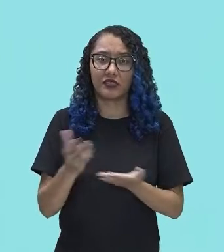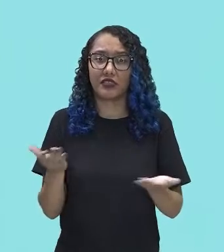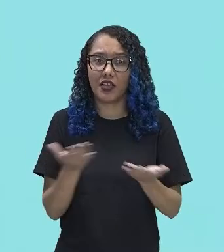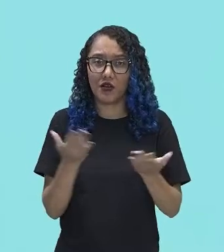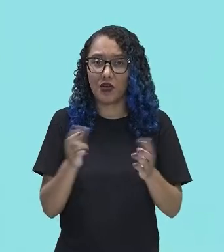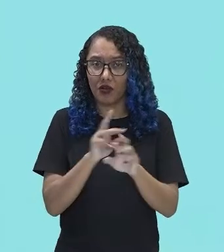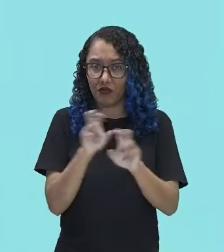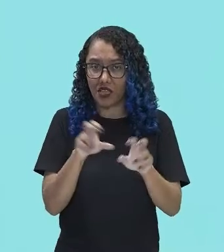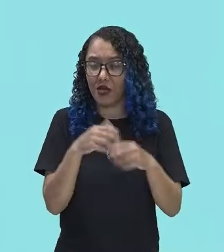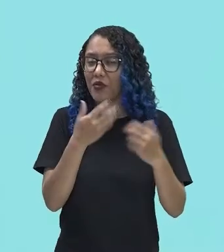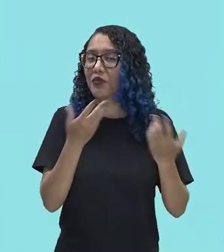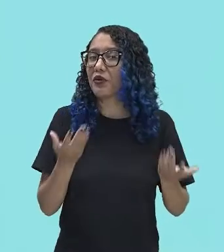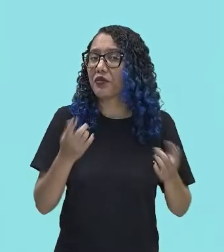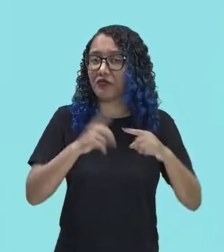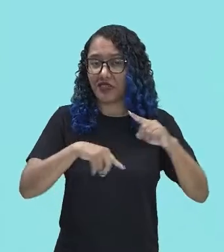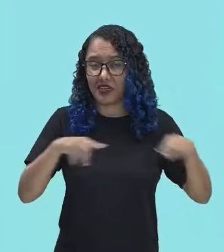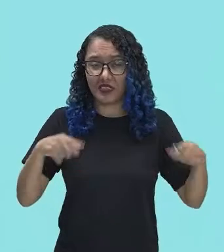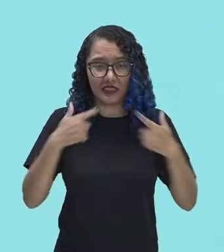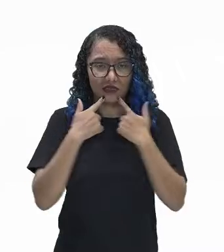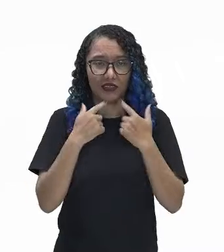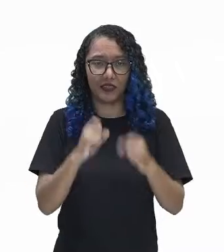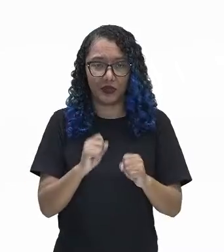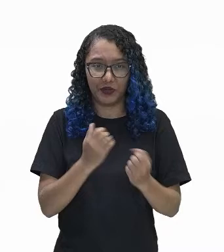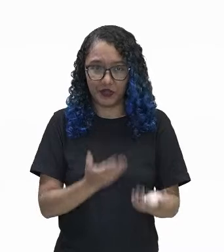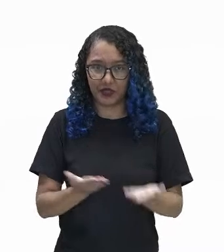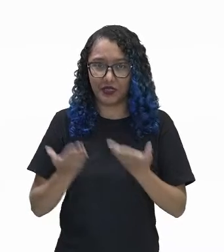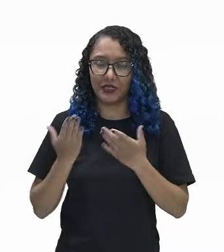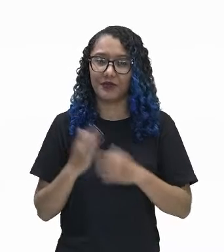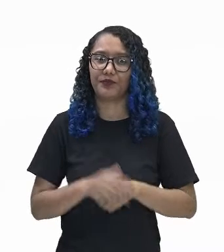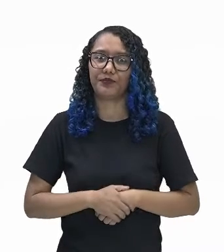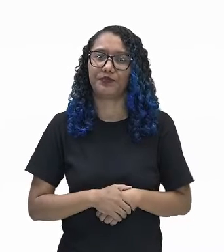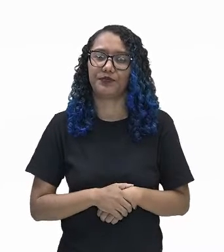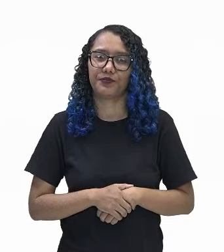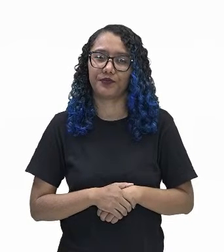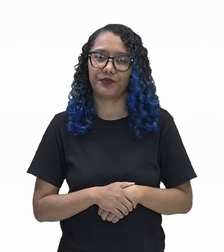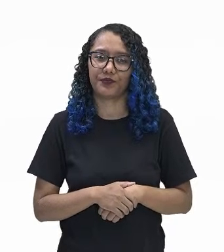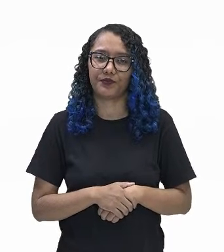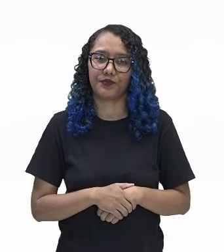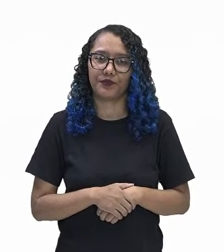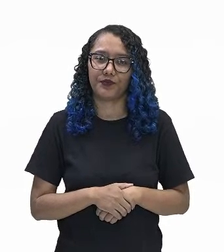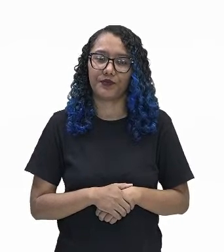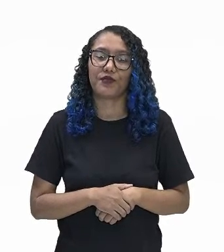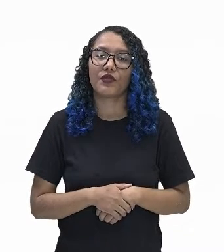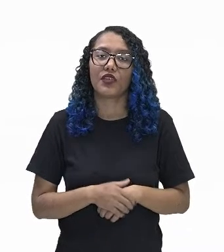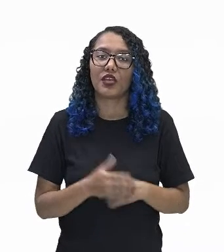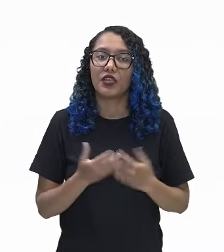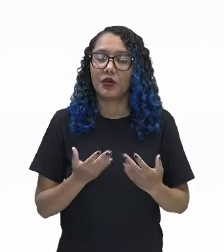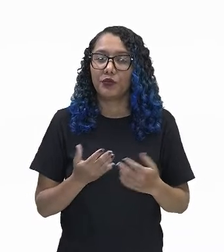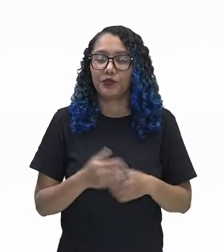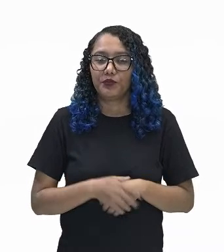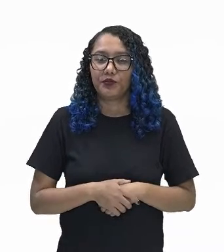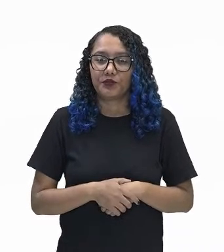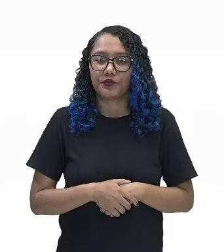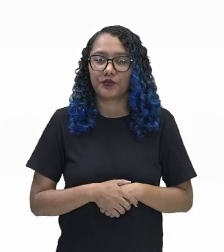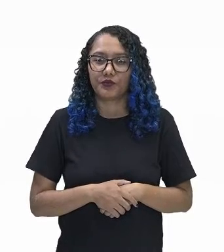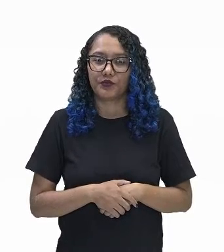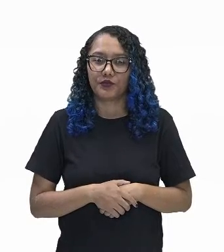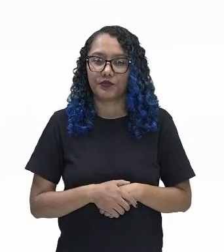variação linguística. Vejam só aí, ó. Olha só. Variedades linguísticas são